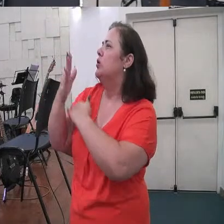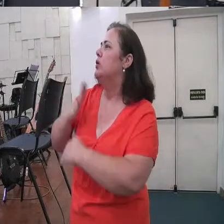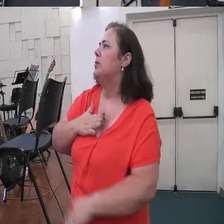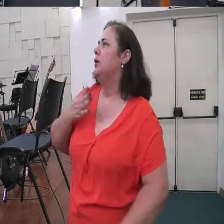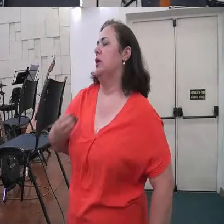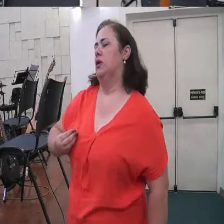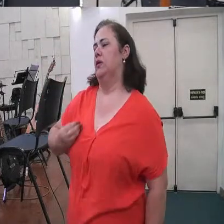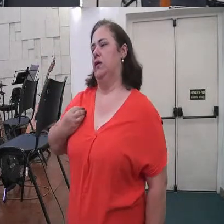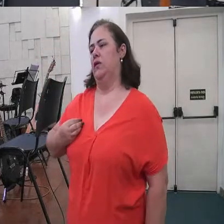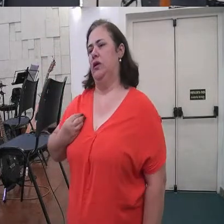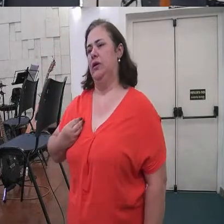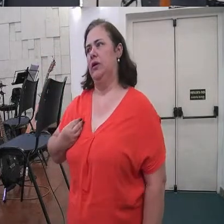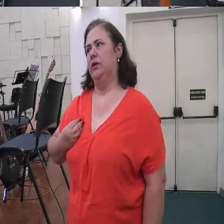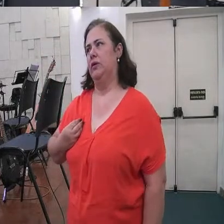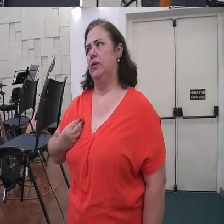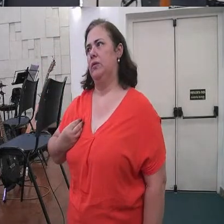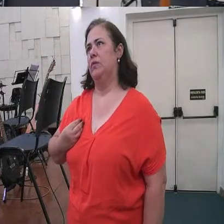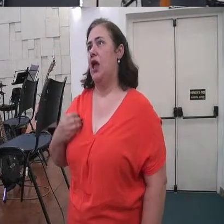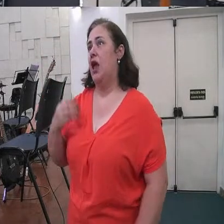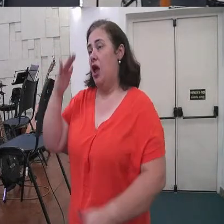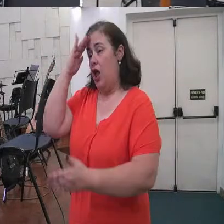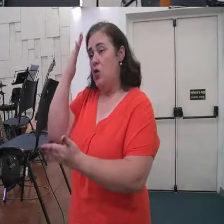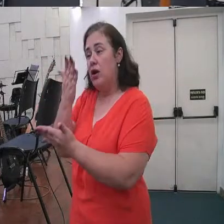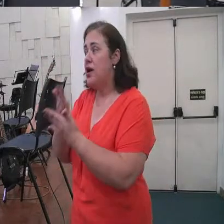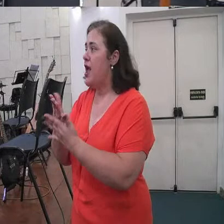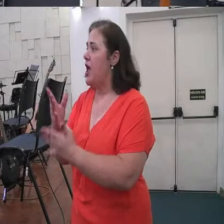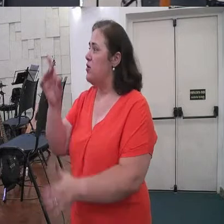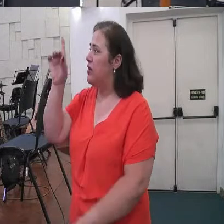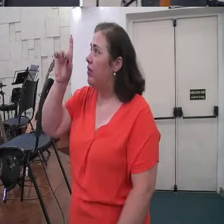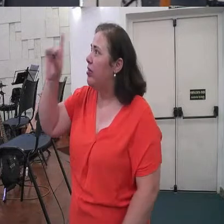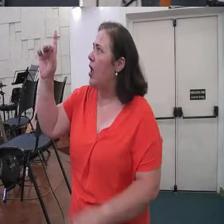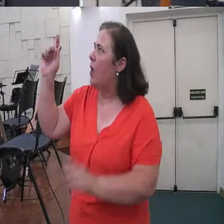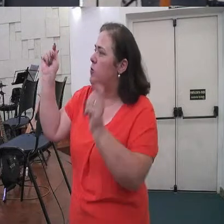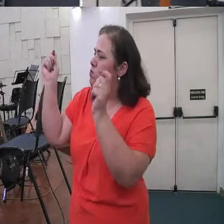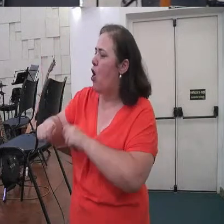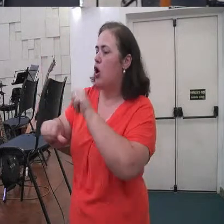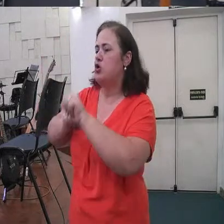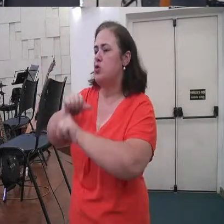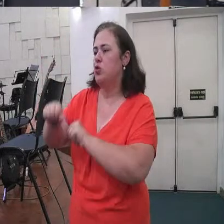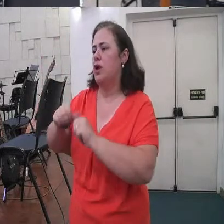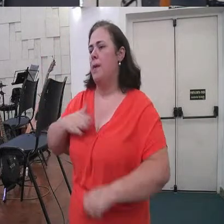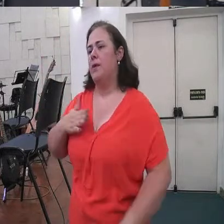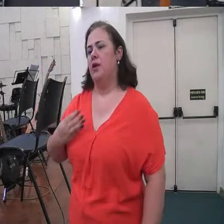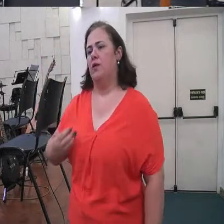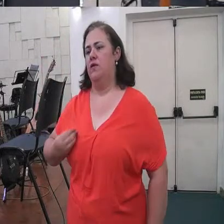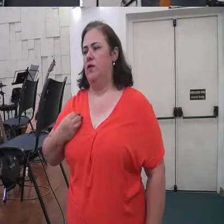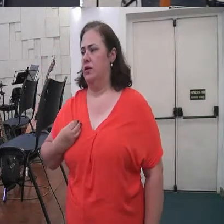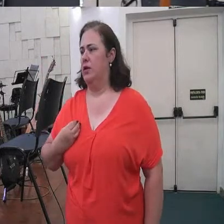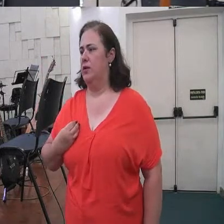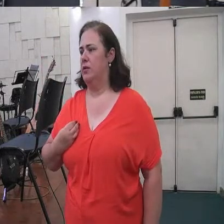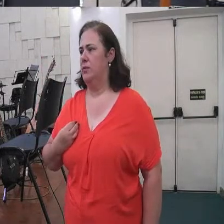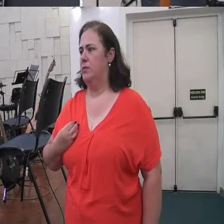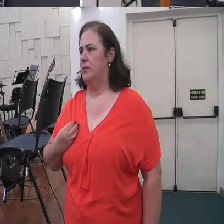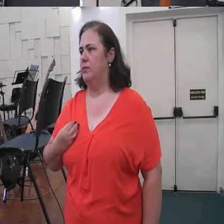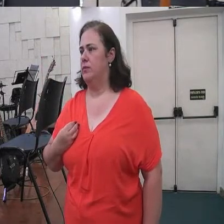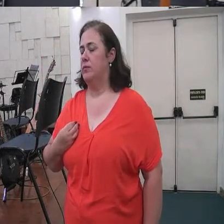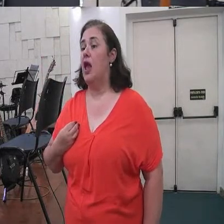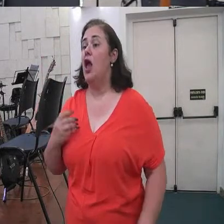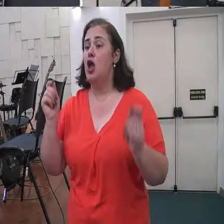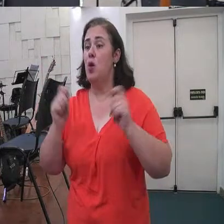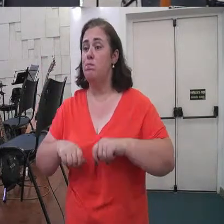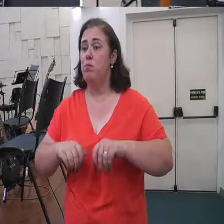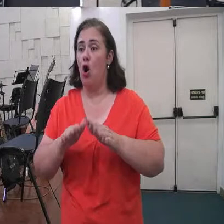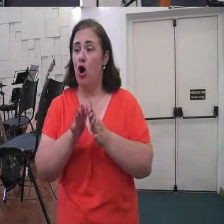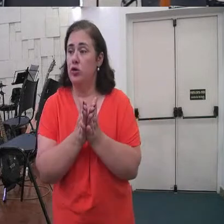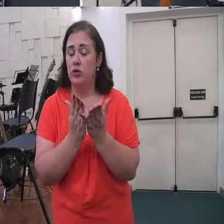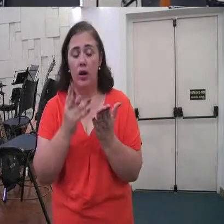1h30, 1h40? É aquela fé que me faz ler de vez em quando um texto bíblico? É aquela